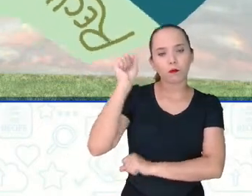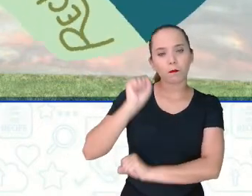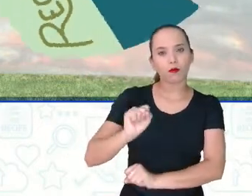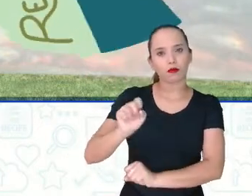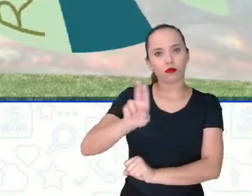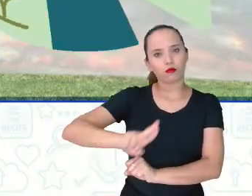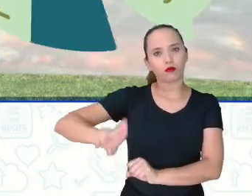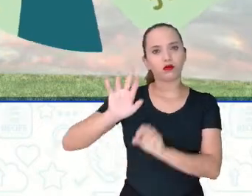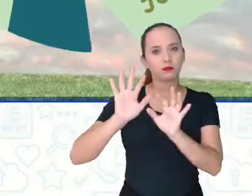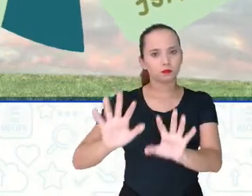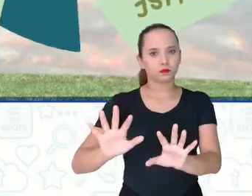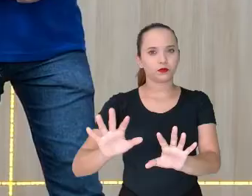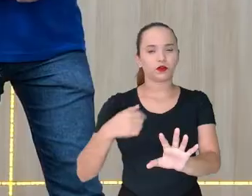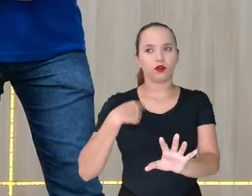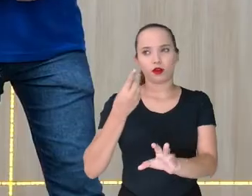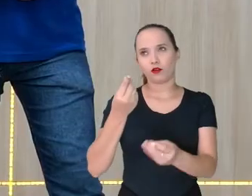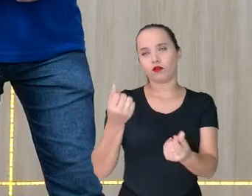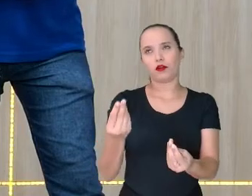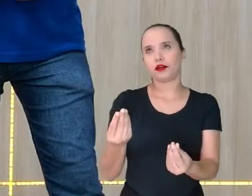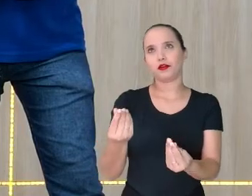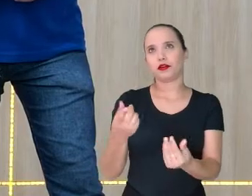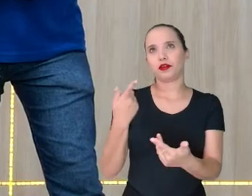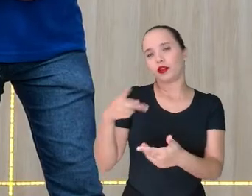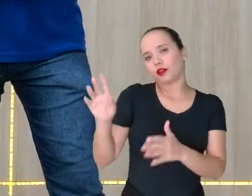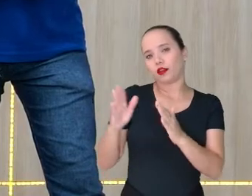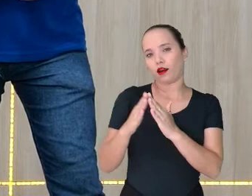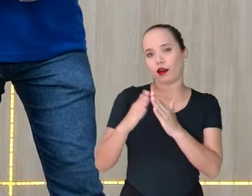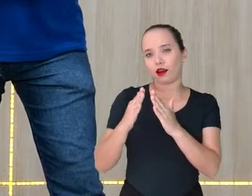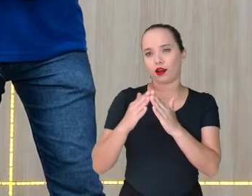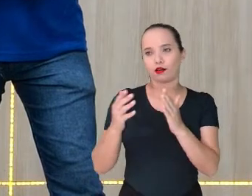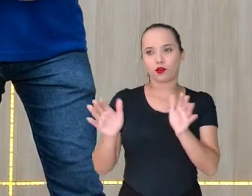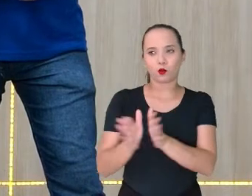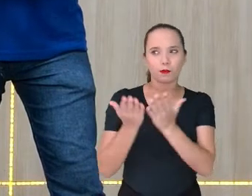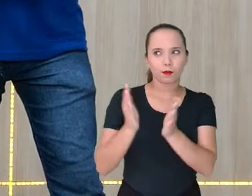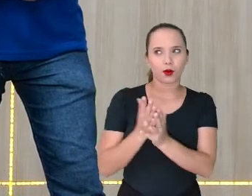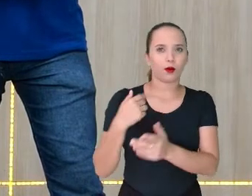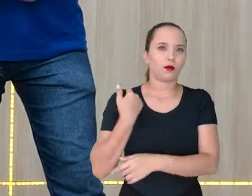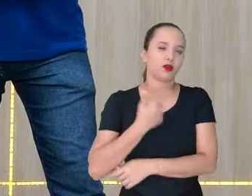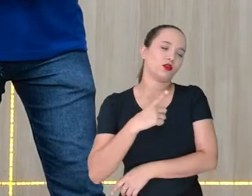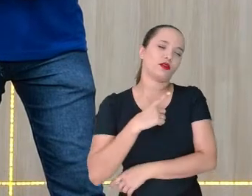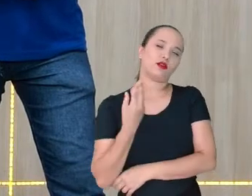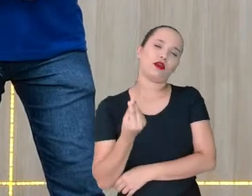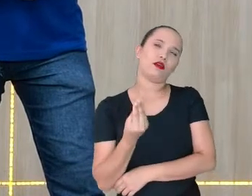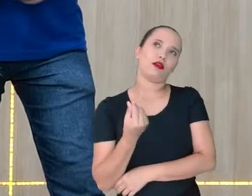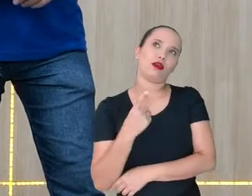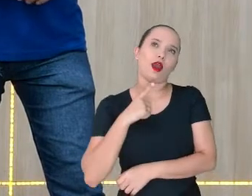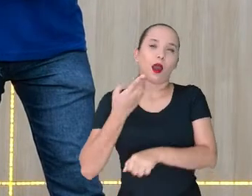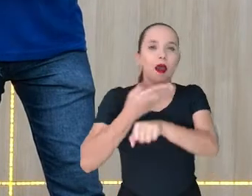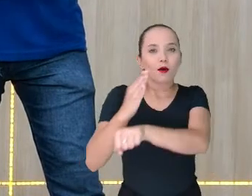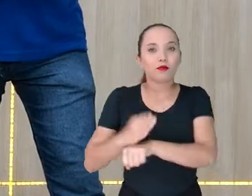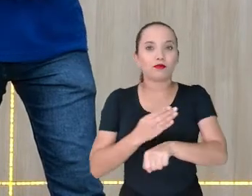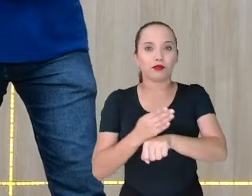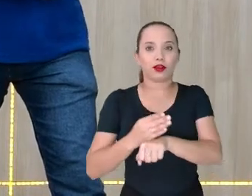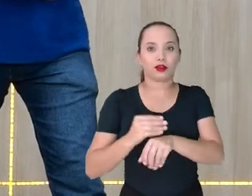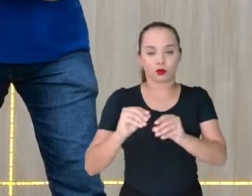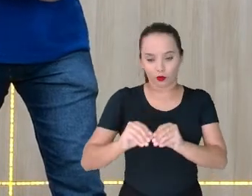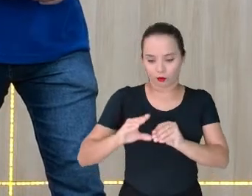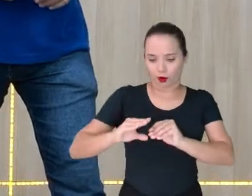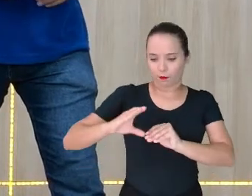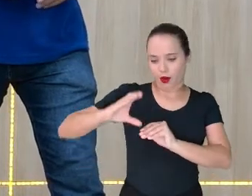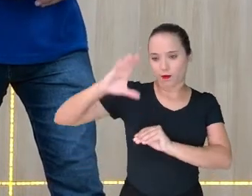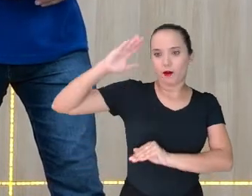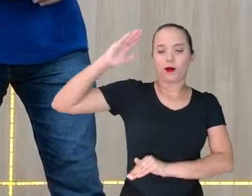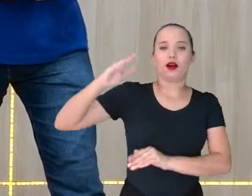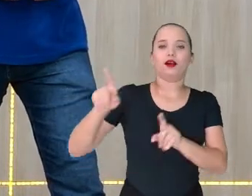eu diria que lá na casa do pobre, não é? Existe muito a prática da multiplicação das coisas e